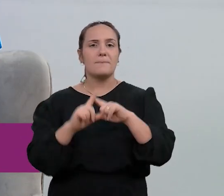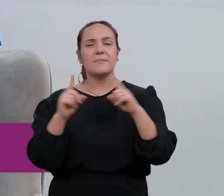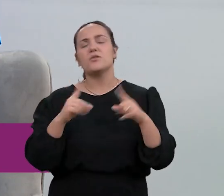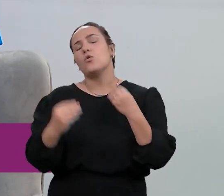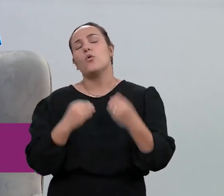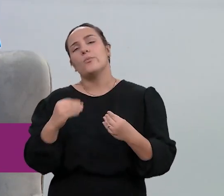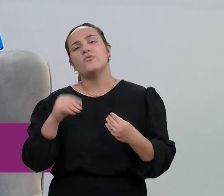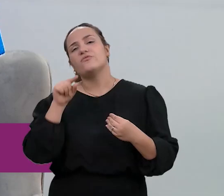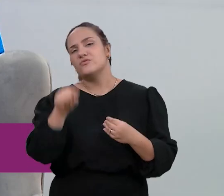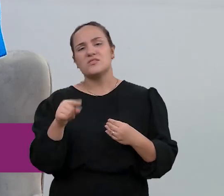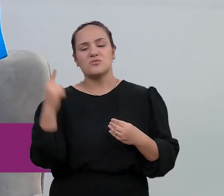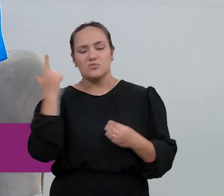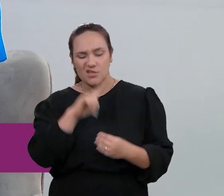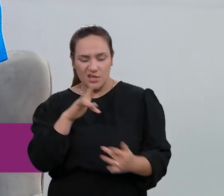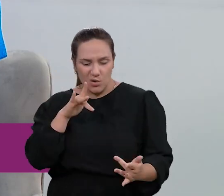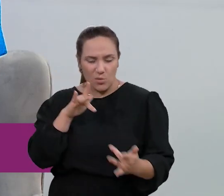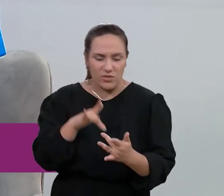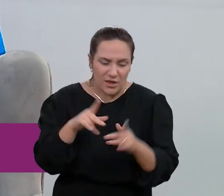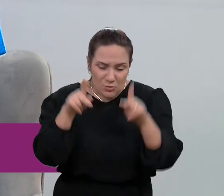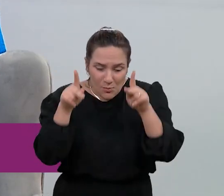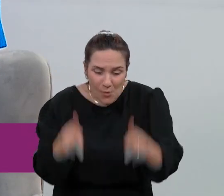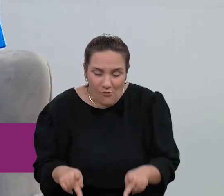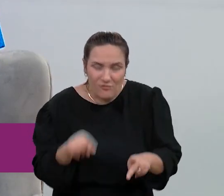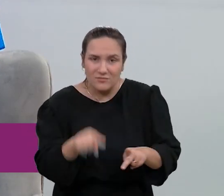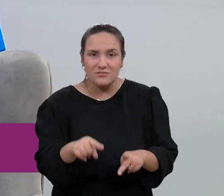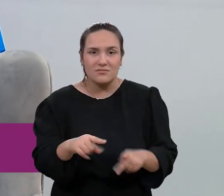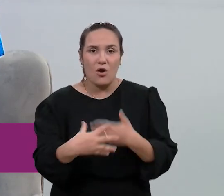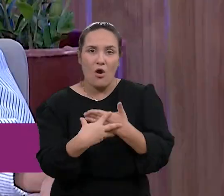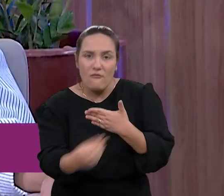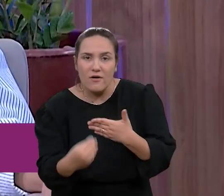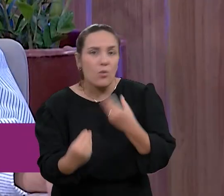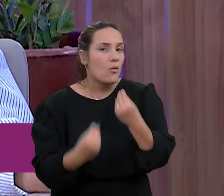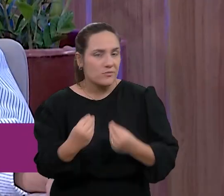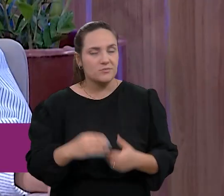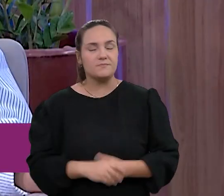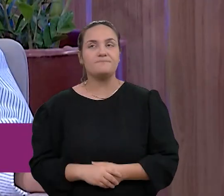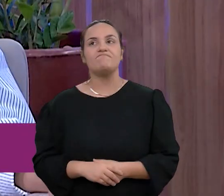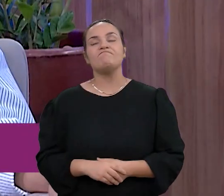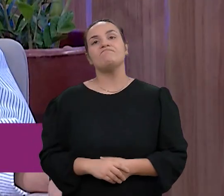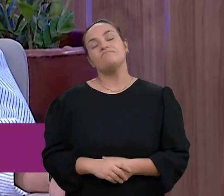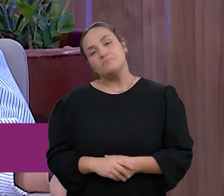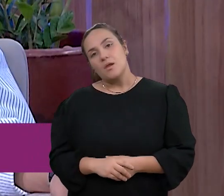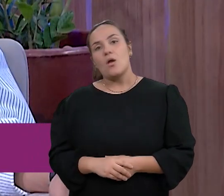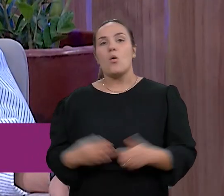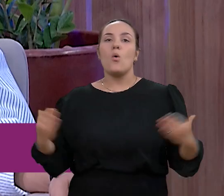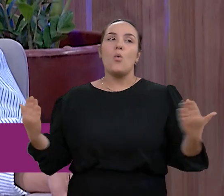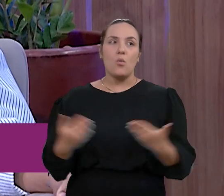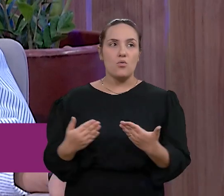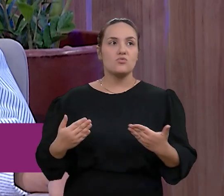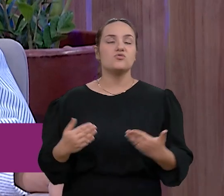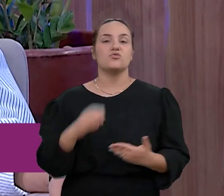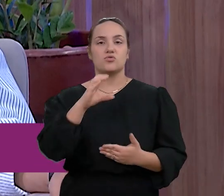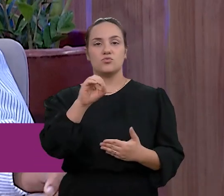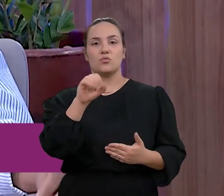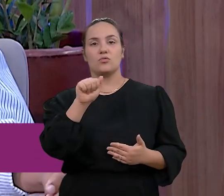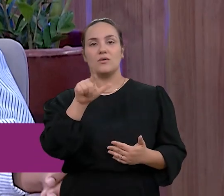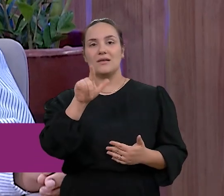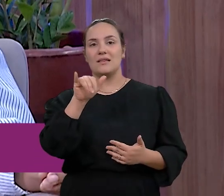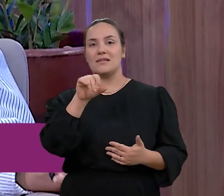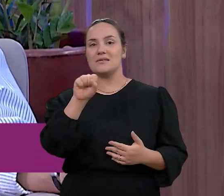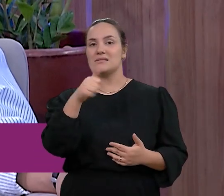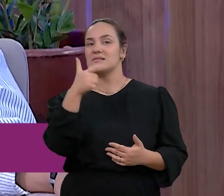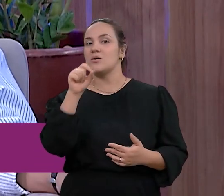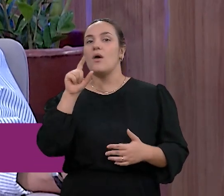isso e como é que vocês chegam na ponta aí nesse público final quem que ajuda vocês é hoje eu diria que a a coalizão Nacional virou um